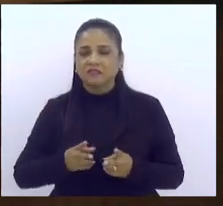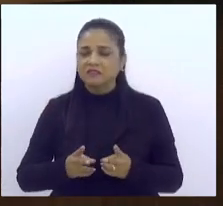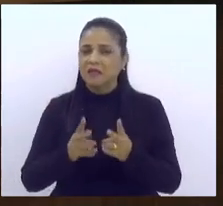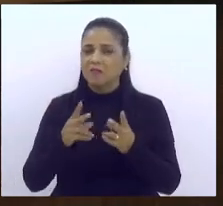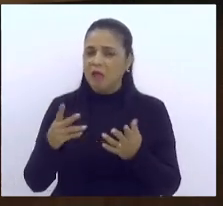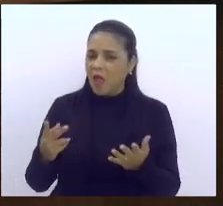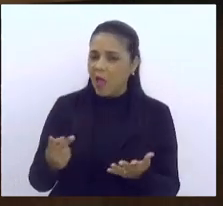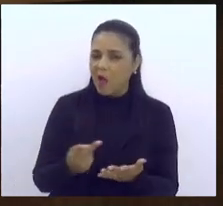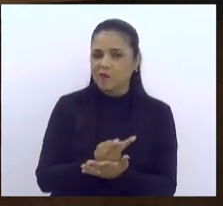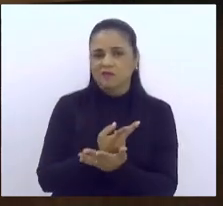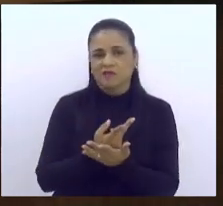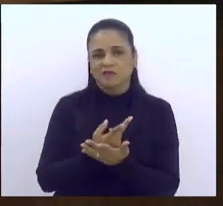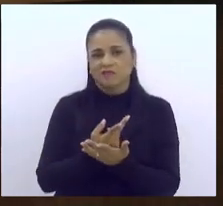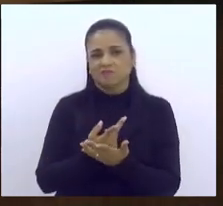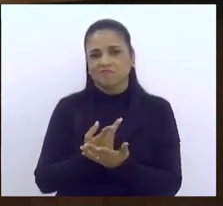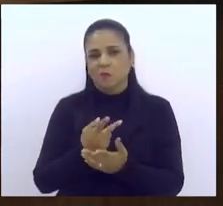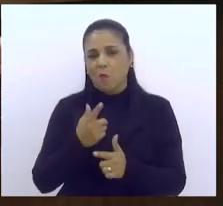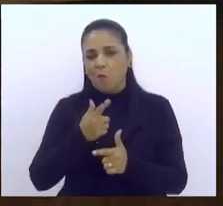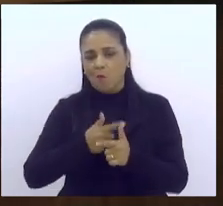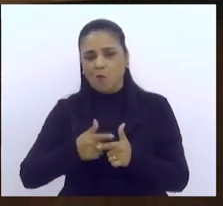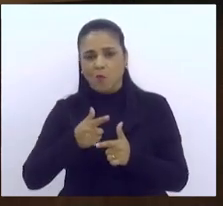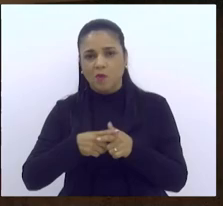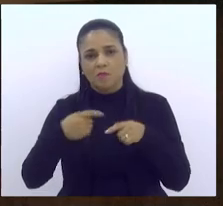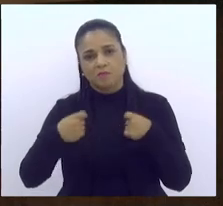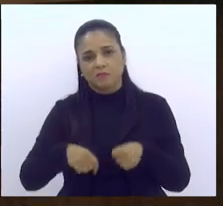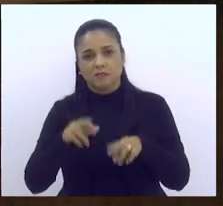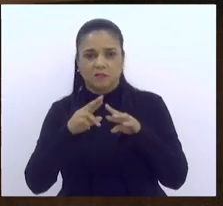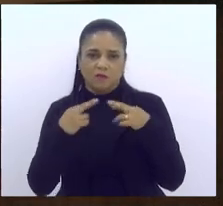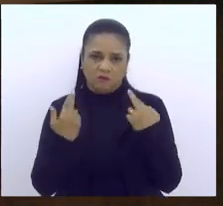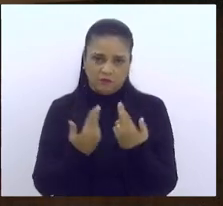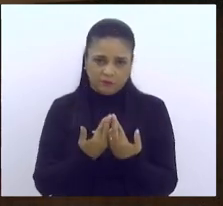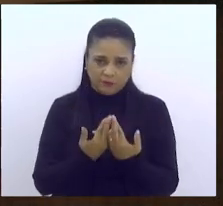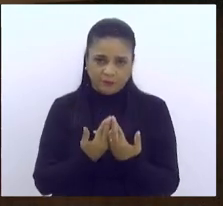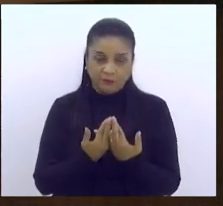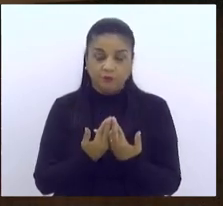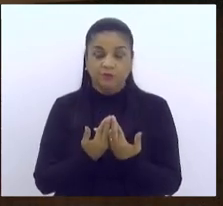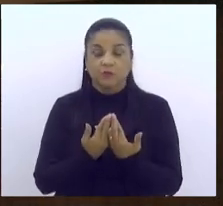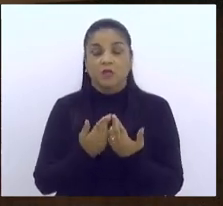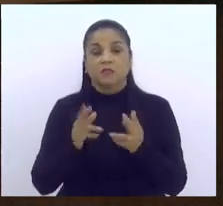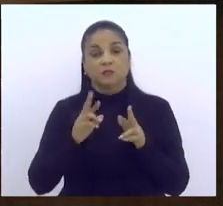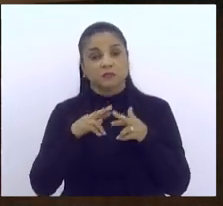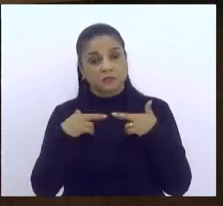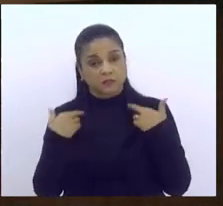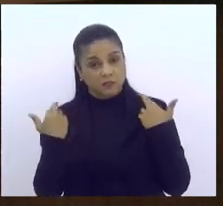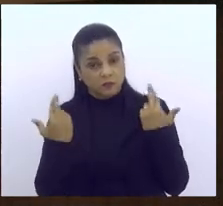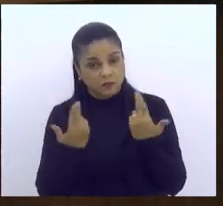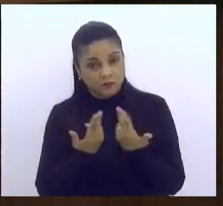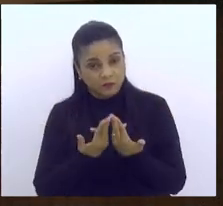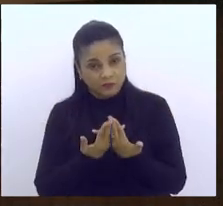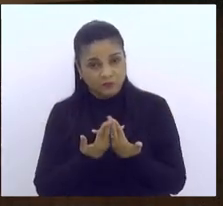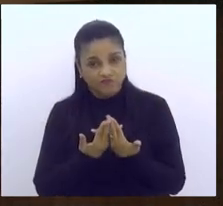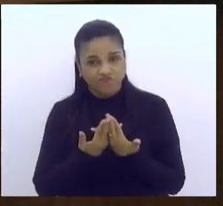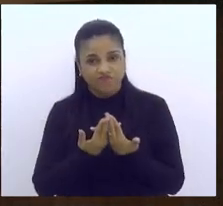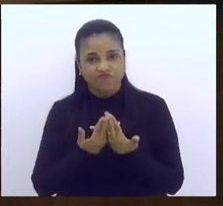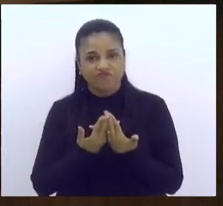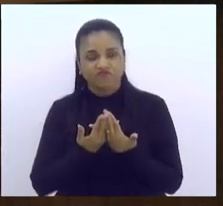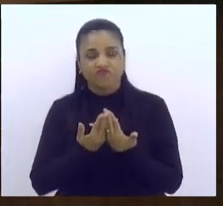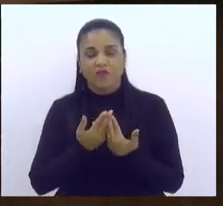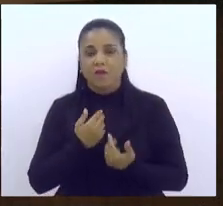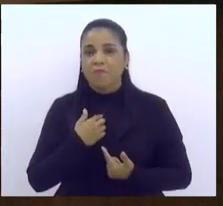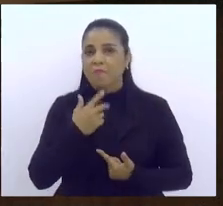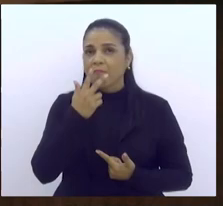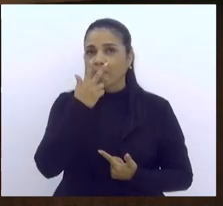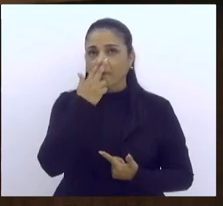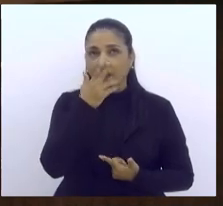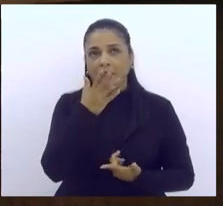um desastre, precisa-se de uma reunião. E nessas reuniões, é tudo para enxugar gelo. Eu não